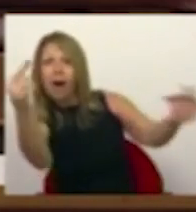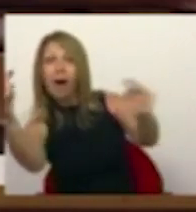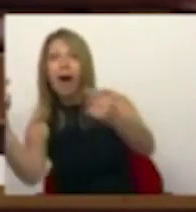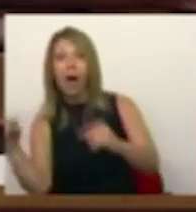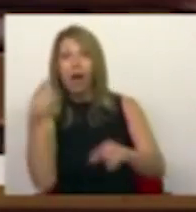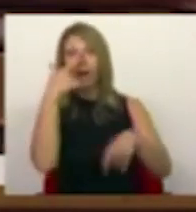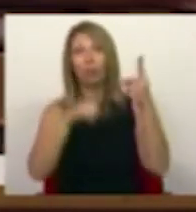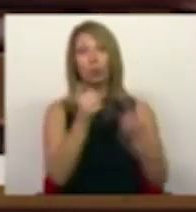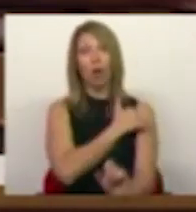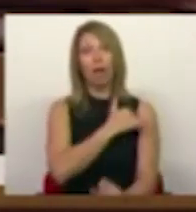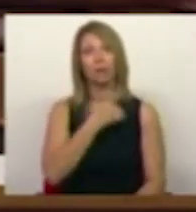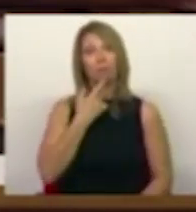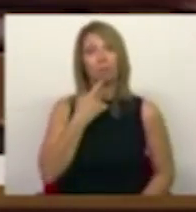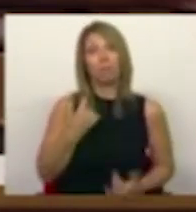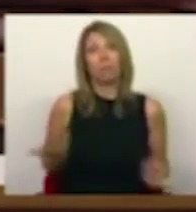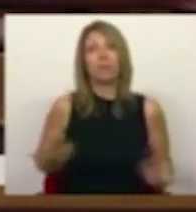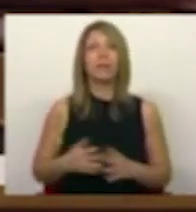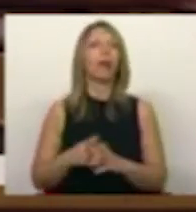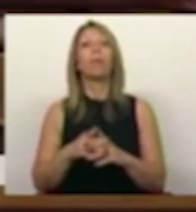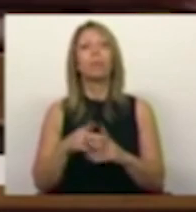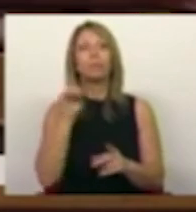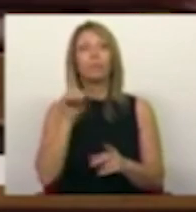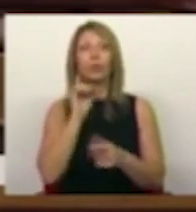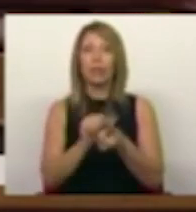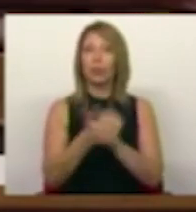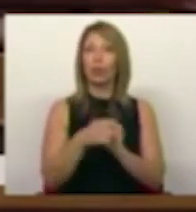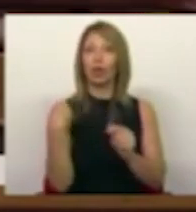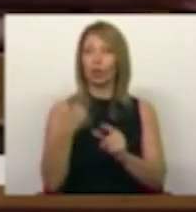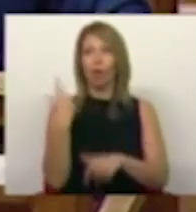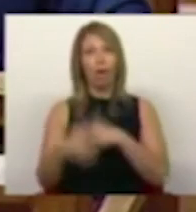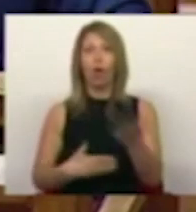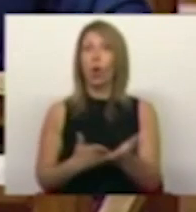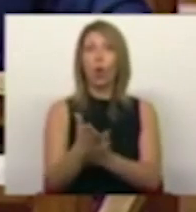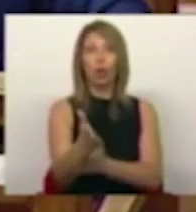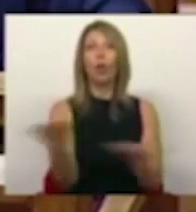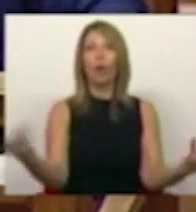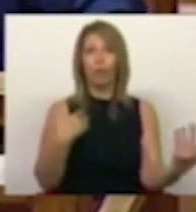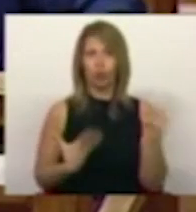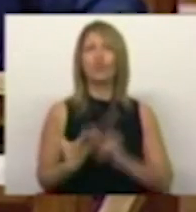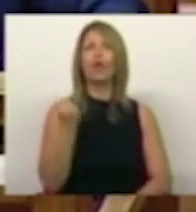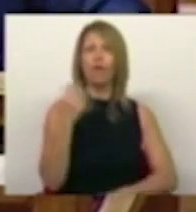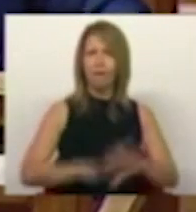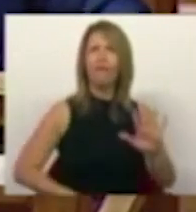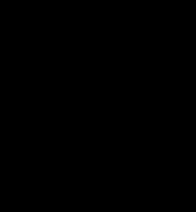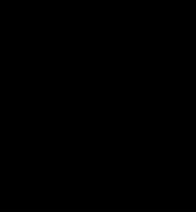cidadãos percebem a importância da mudança que continuamos e estamos a conseguir fazer.